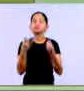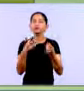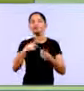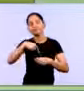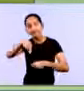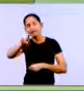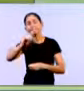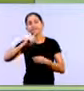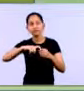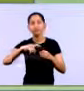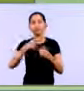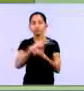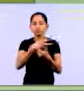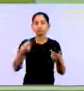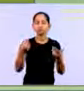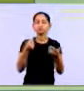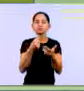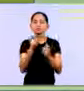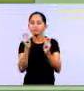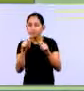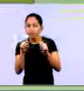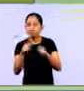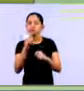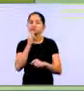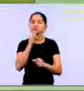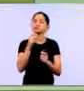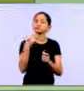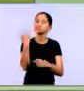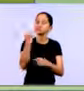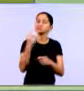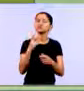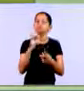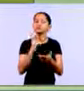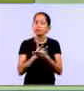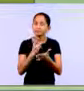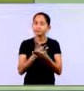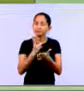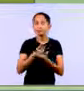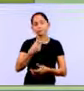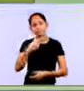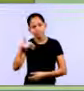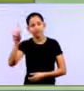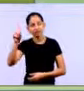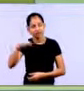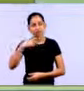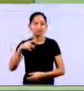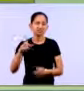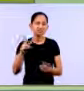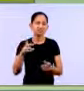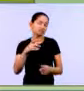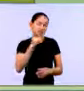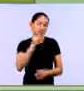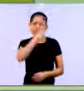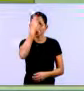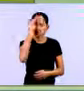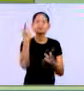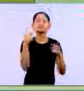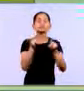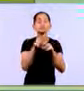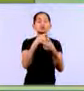versa sobre a importância dele é garantir o direito de ir e vir, principalmente das pessoas e dos